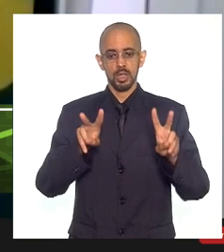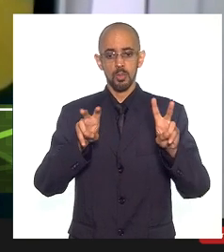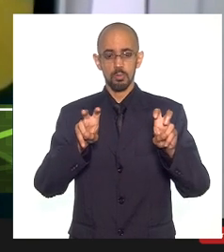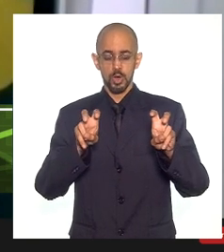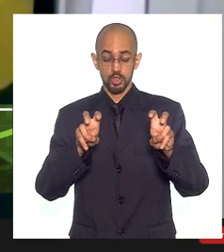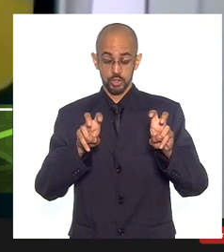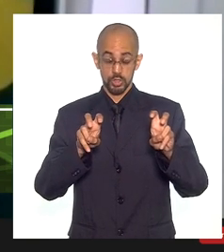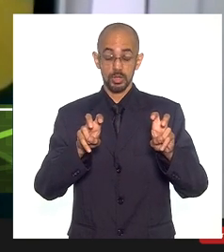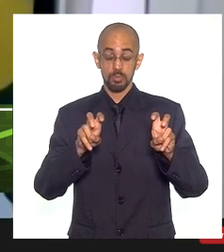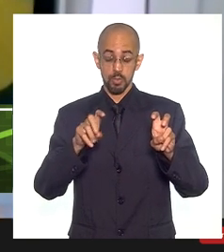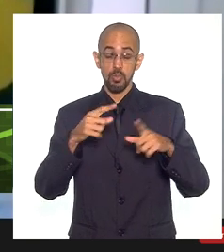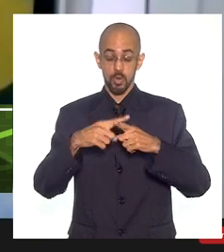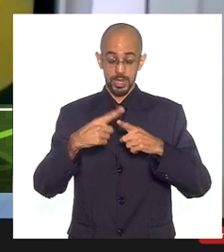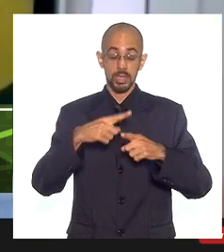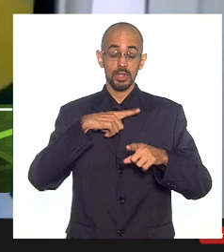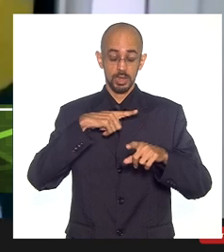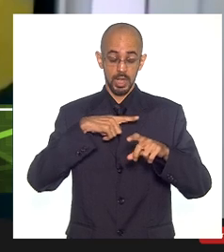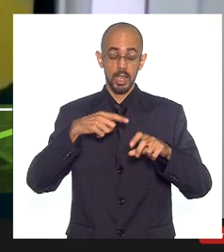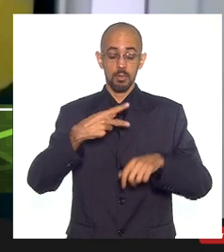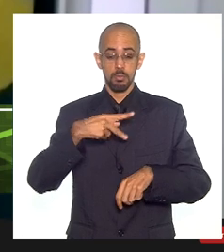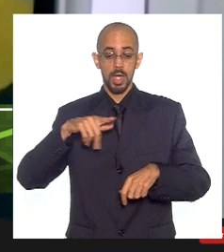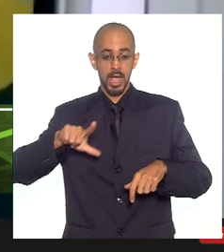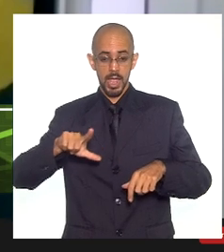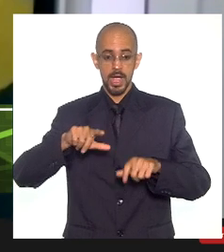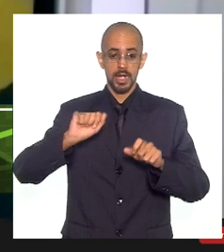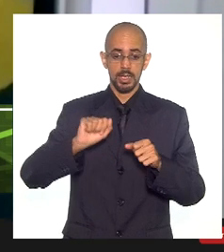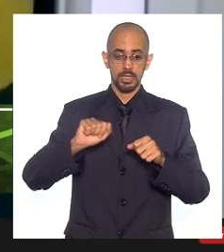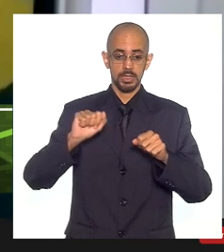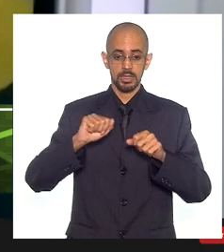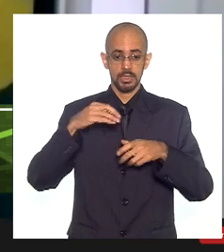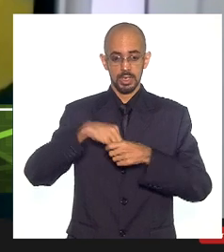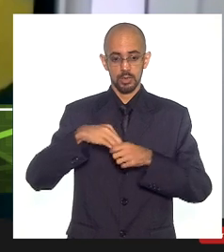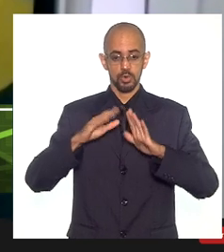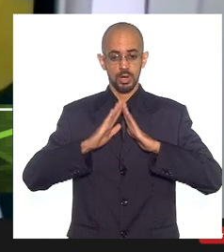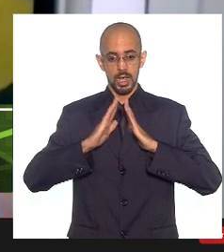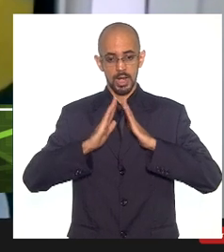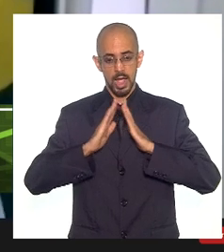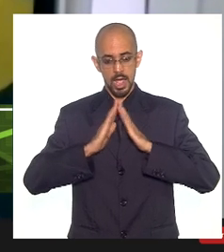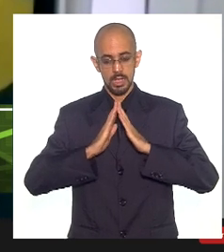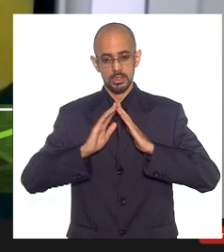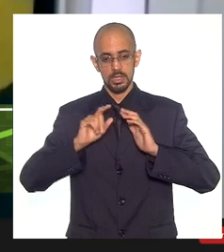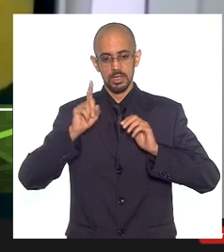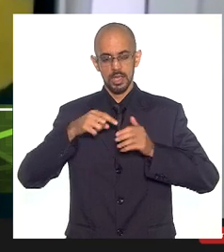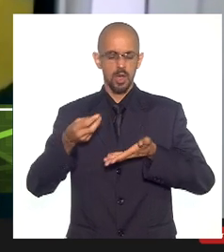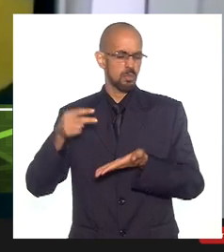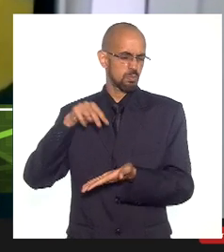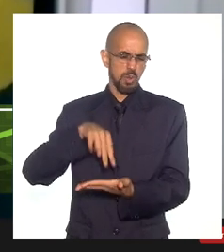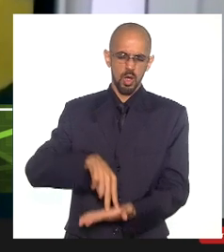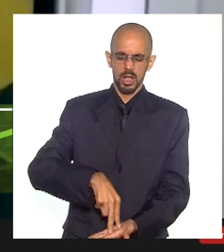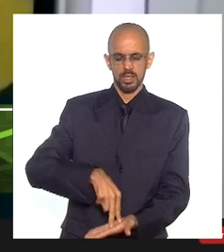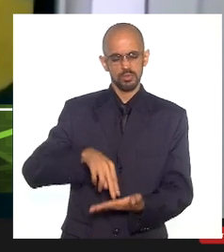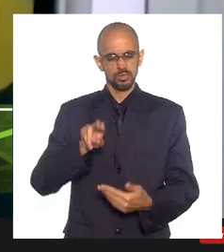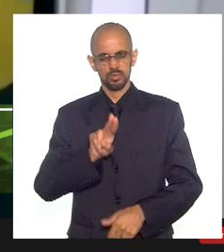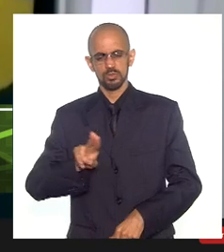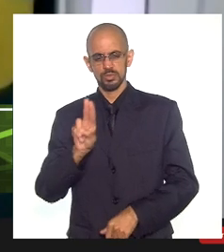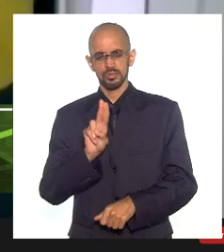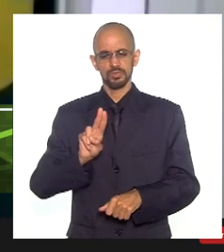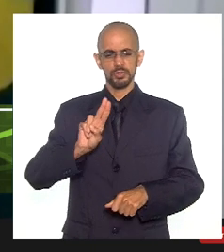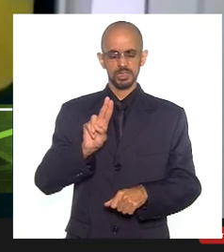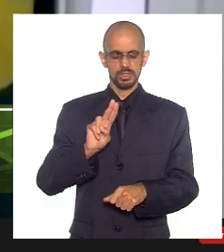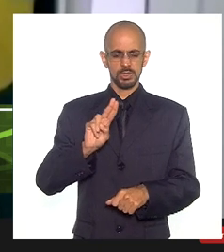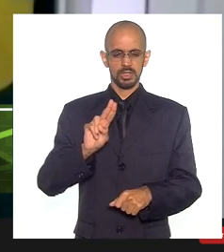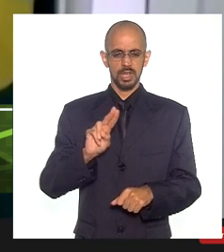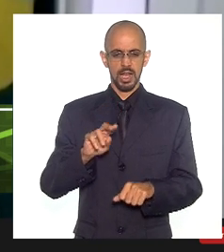casa sobre a matéria e que contou, inclusive, com a participação protagonista das universidades, dos seus movimentos, de suas administrações,